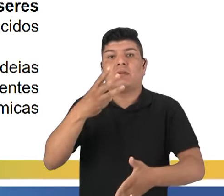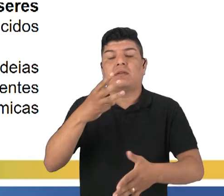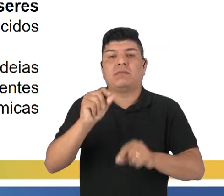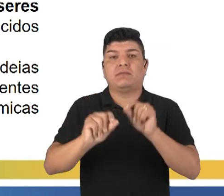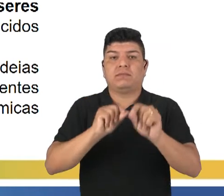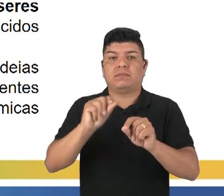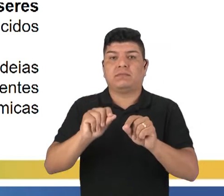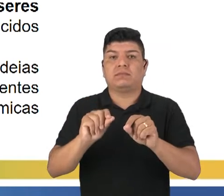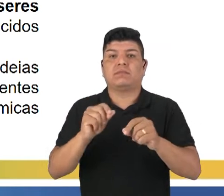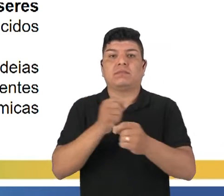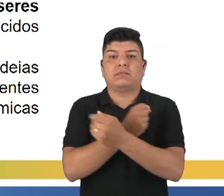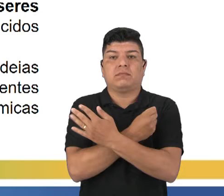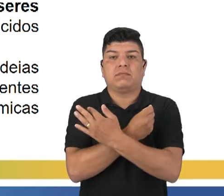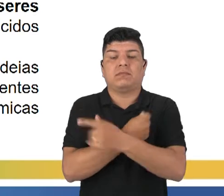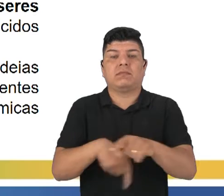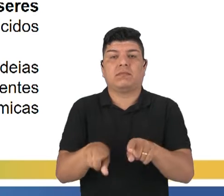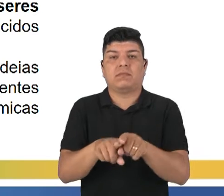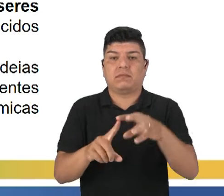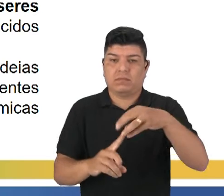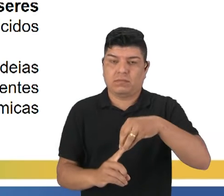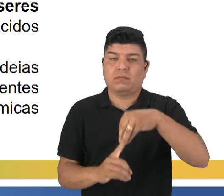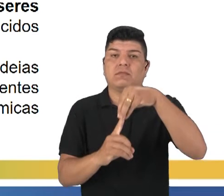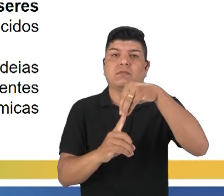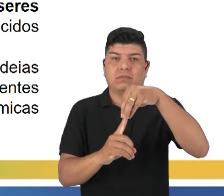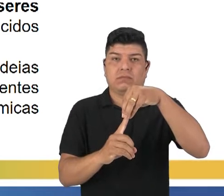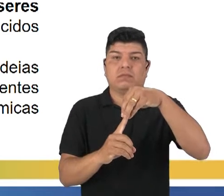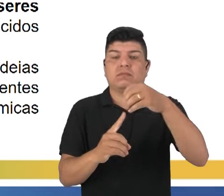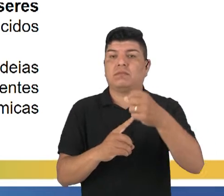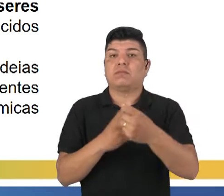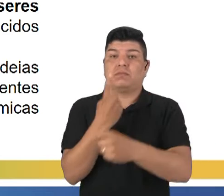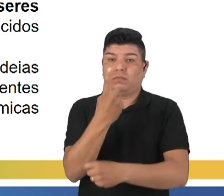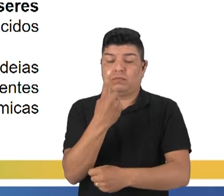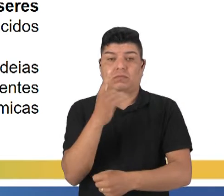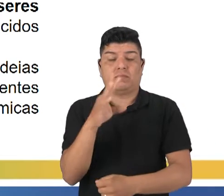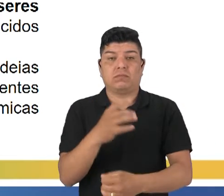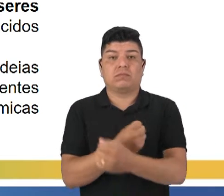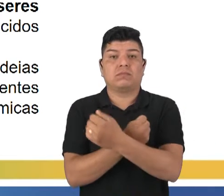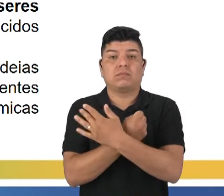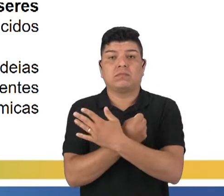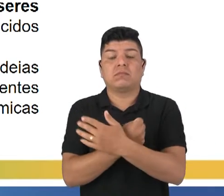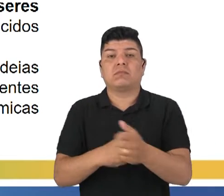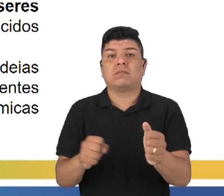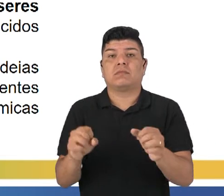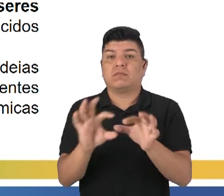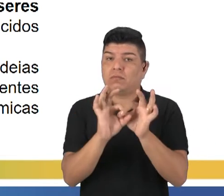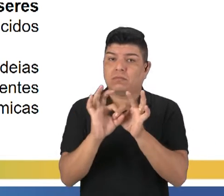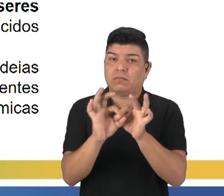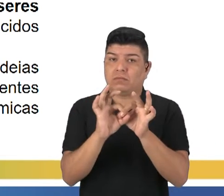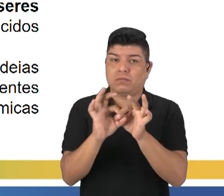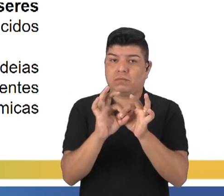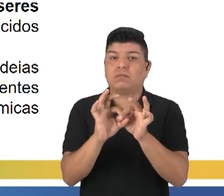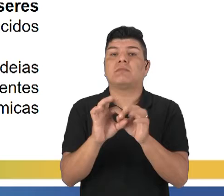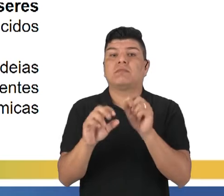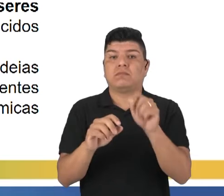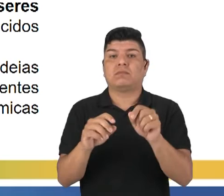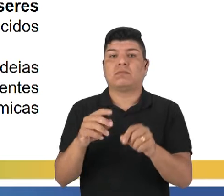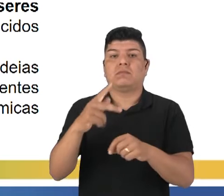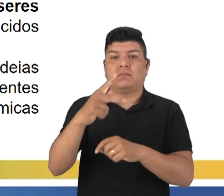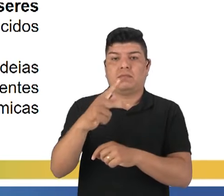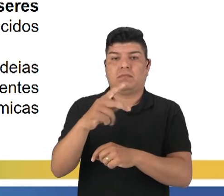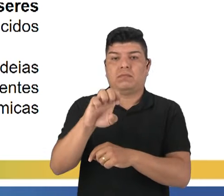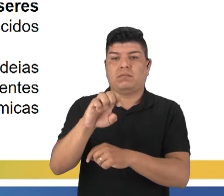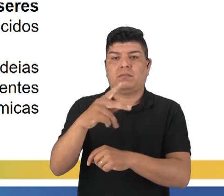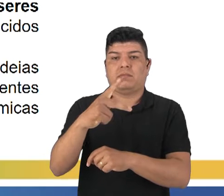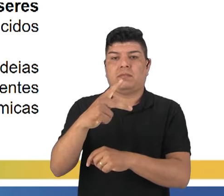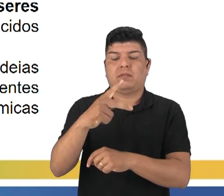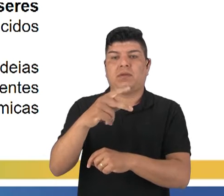por aminoácidos únicos, né, um aminoácido, formado por ligações peptídicas. A gente já viu na outra